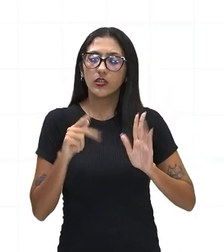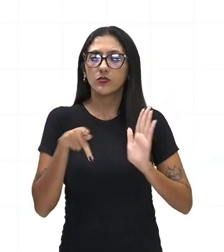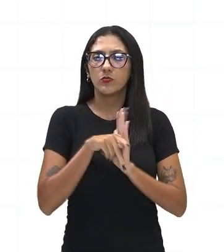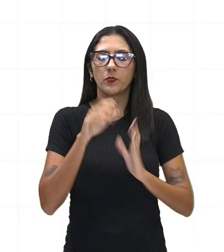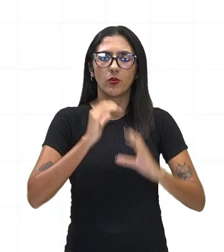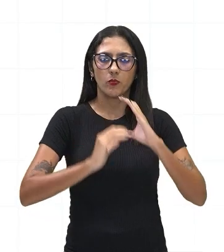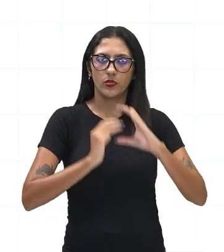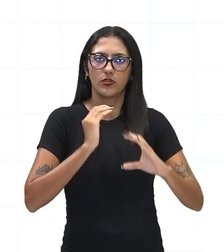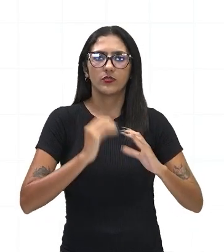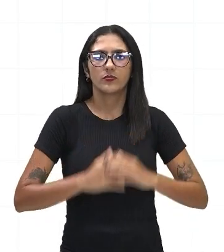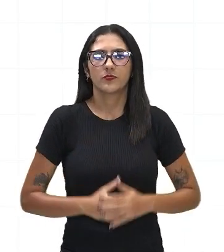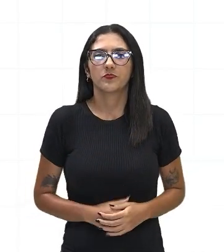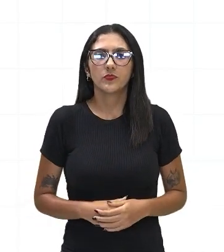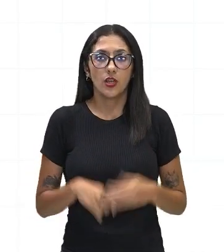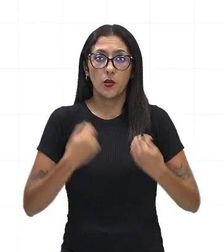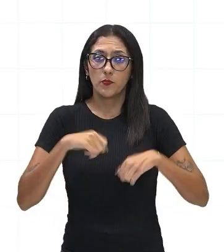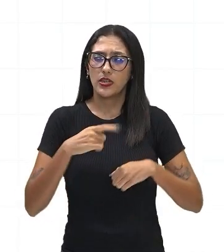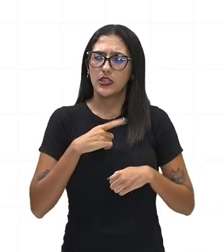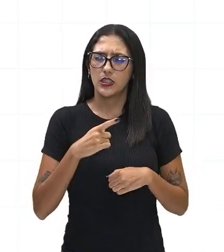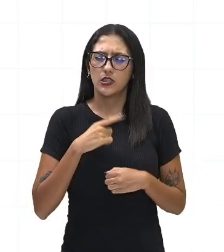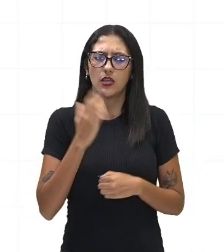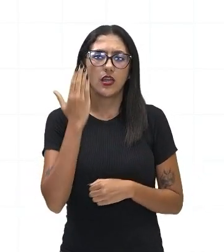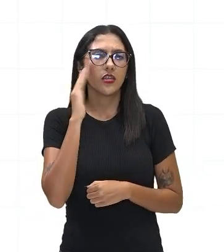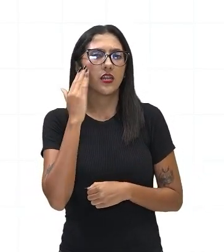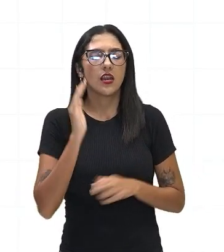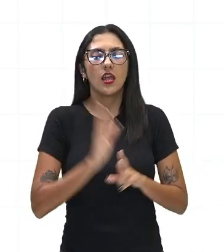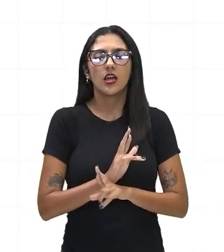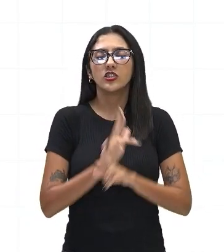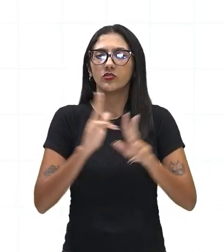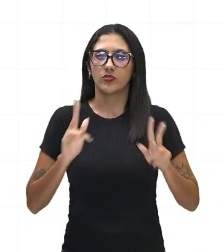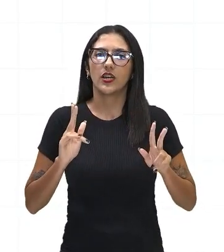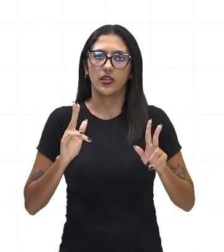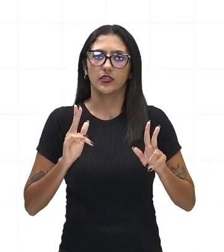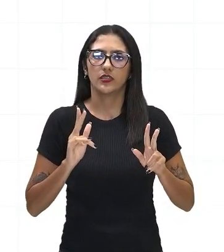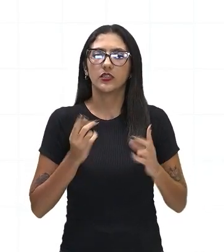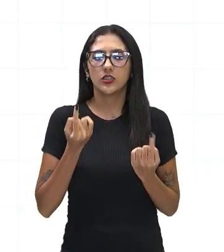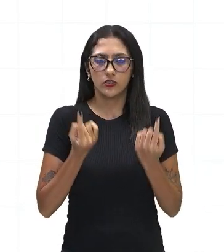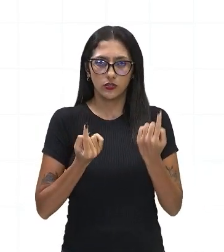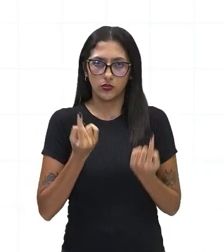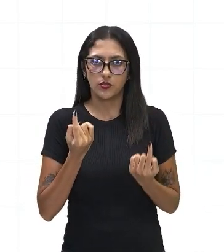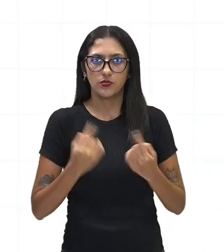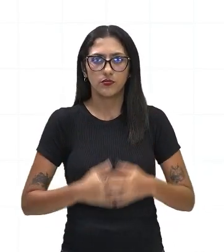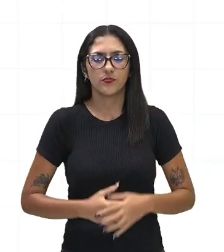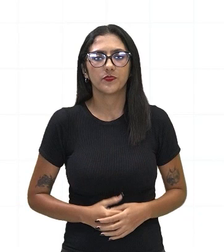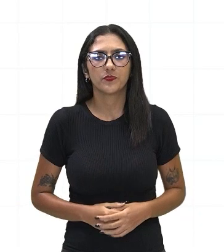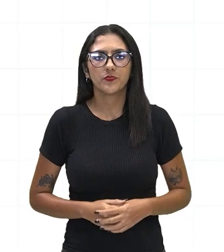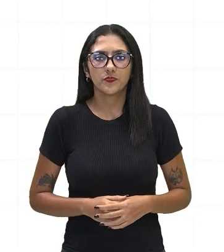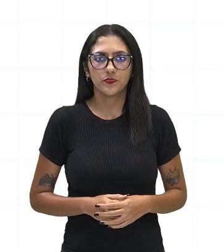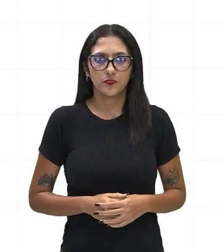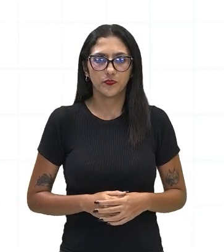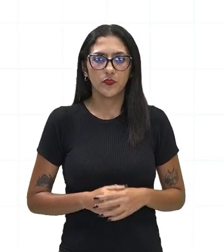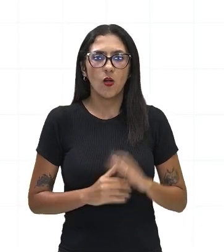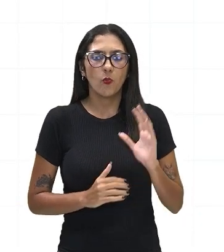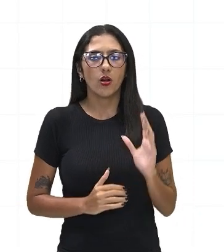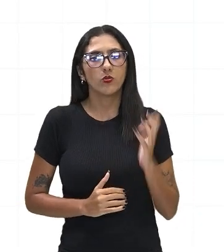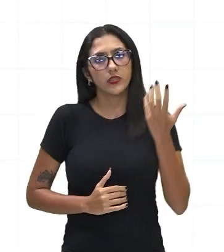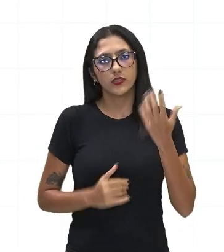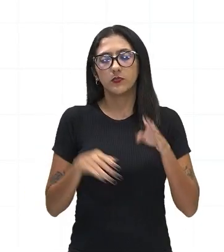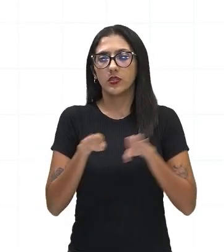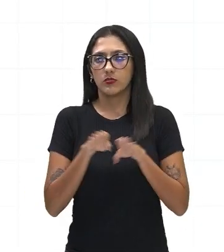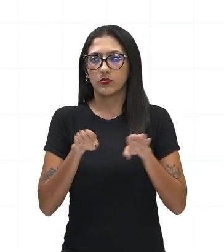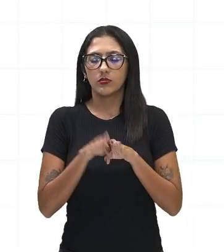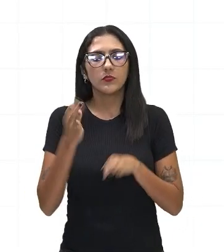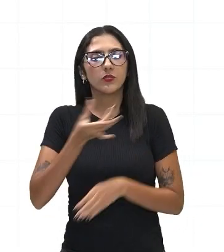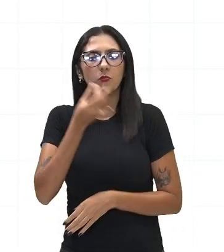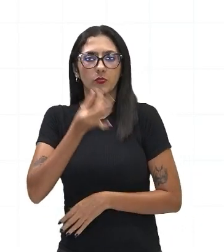comunicação e precisamos distinguir um do outro, né? Um fato de uma